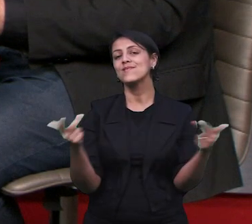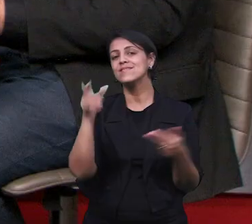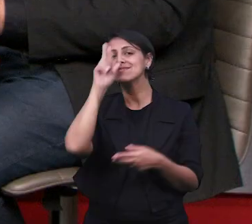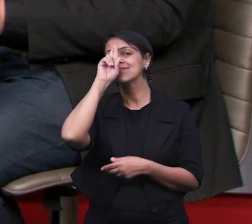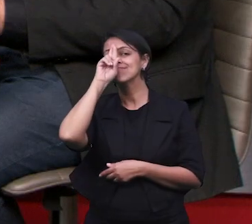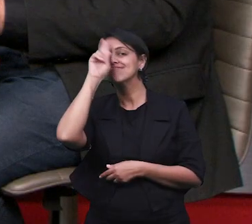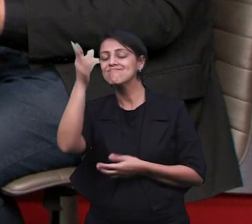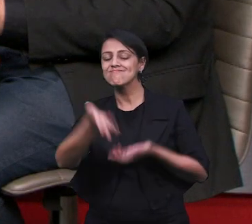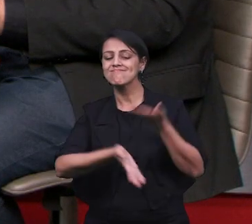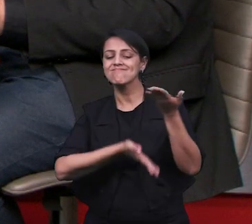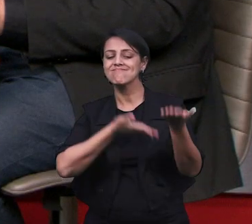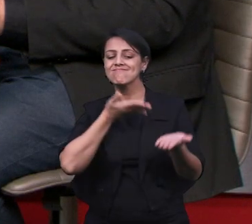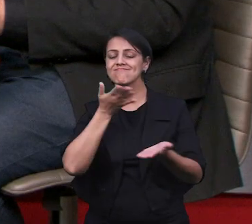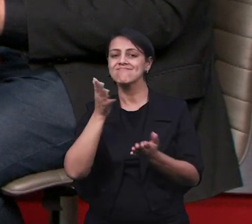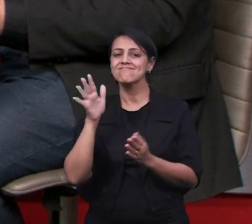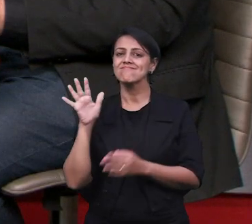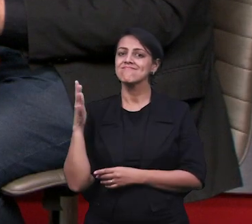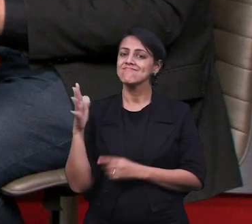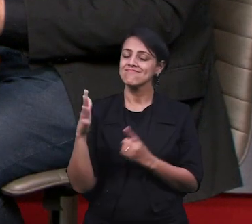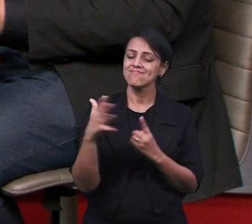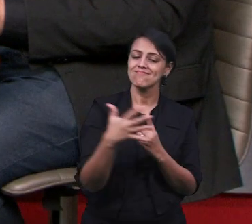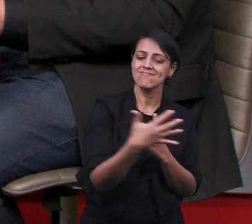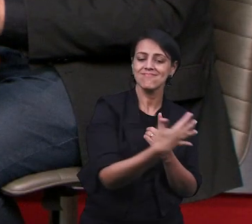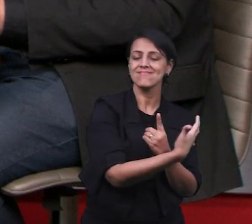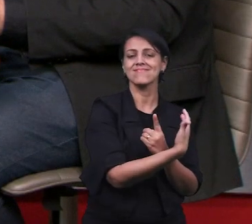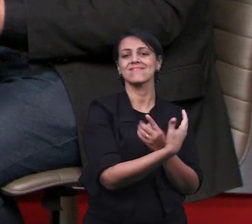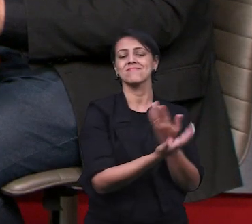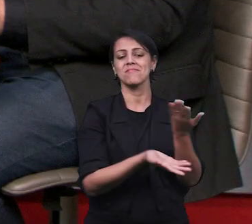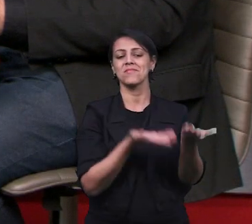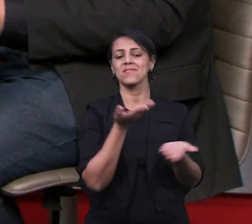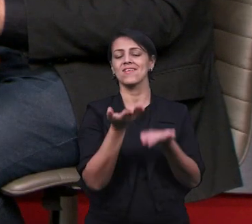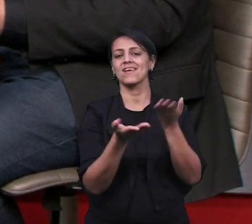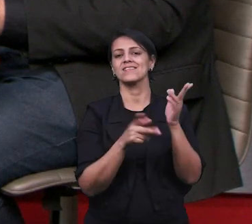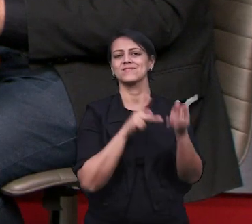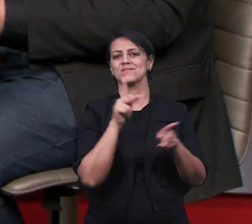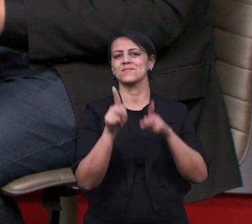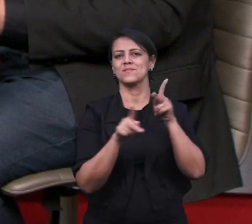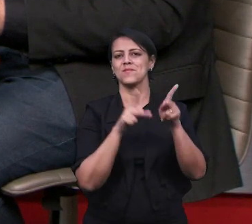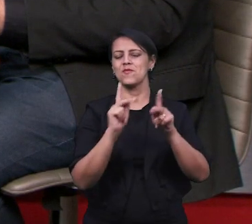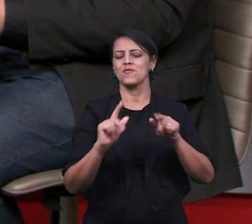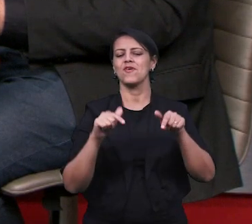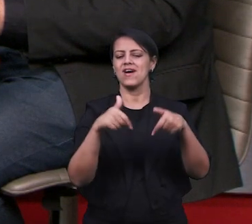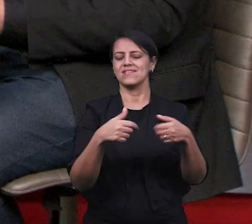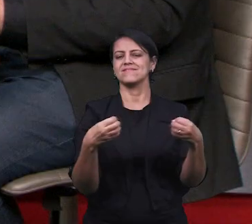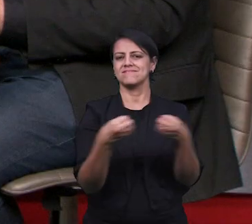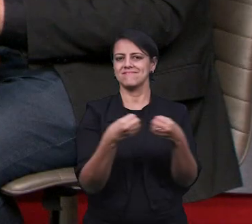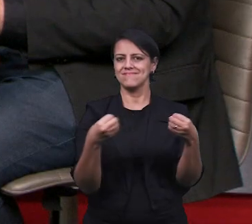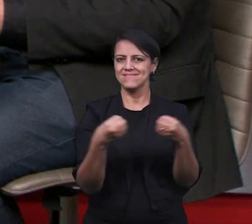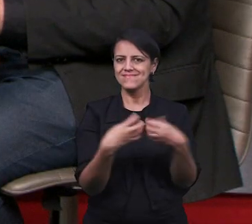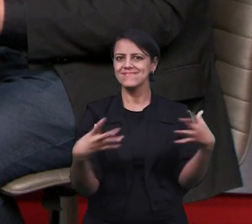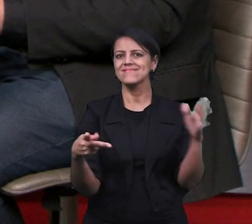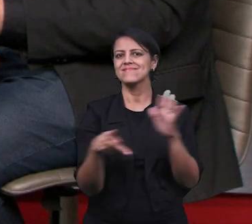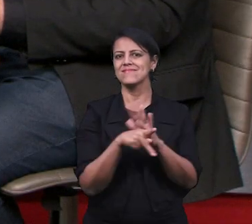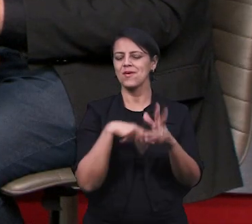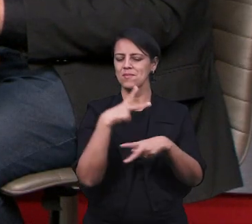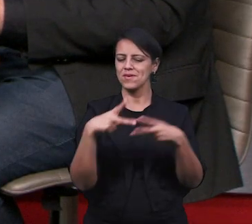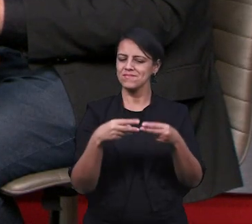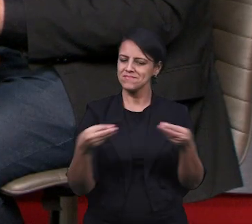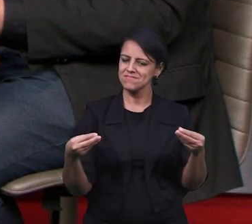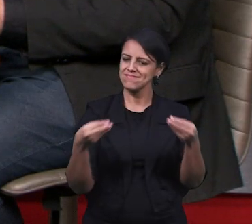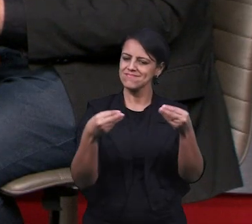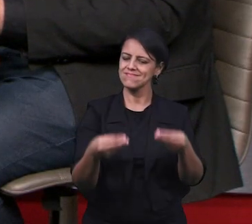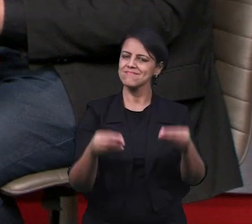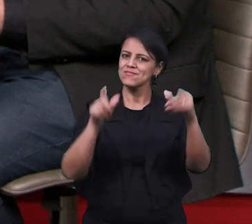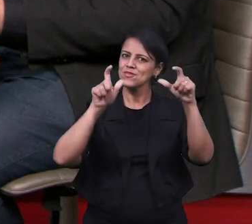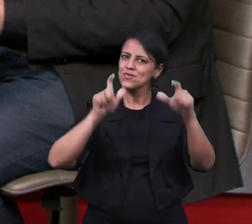o Senhor apresentou ao povo para que ele operasse o milagre de dar ao povo essa